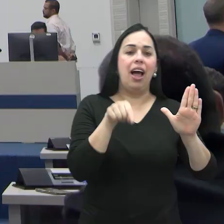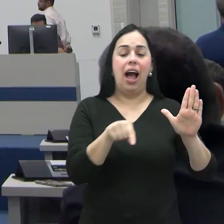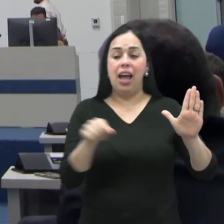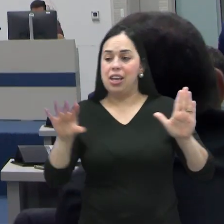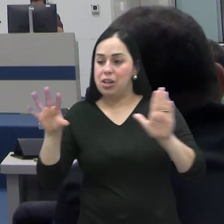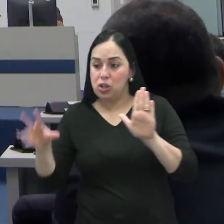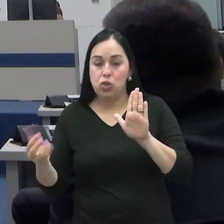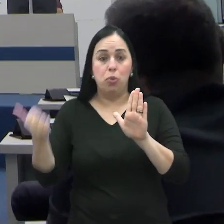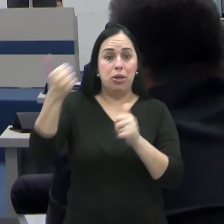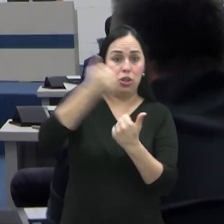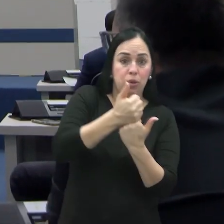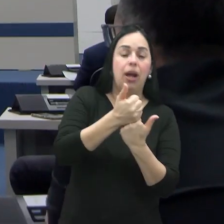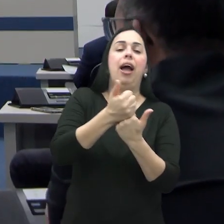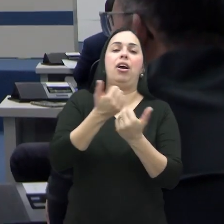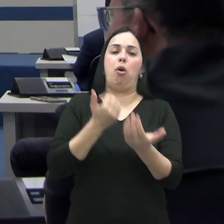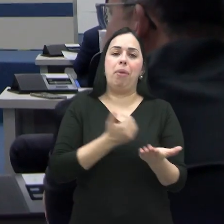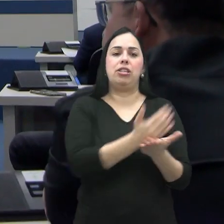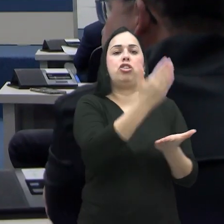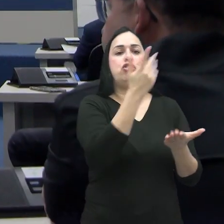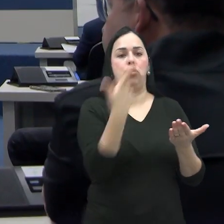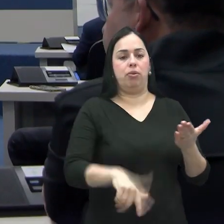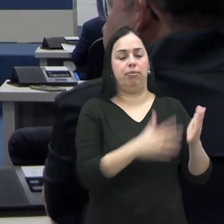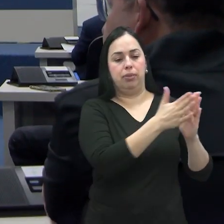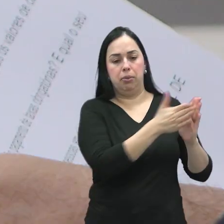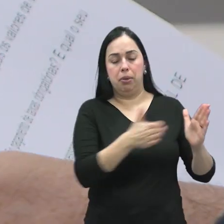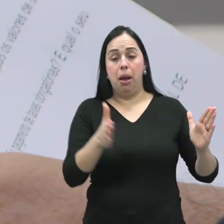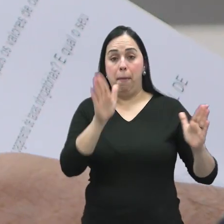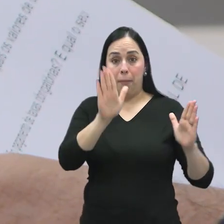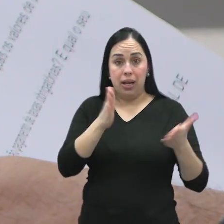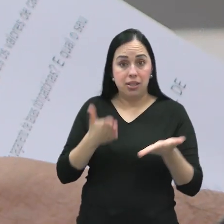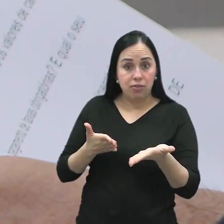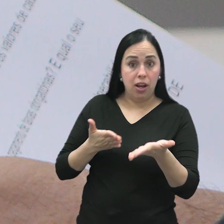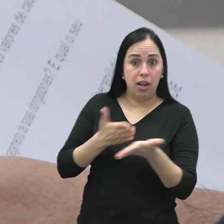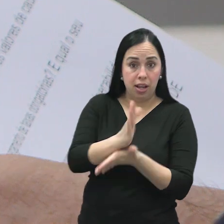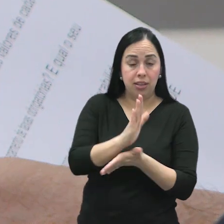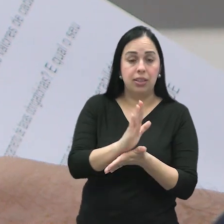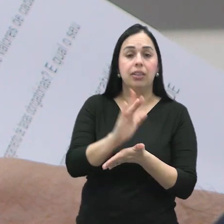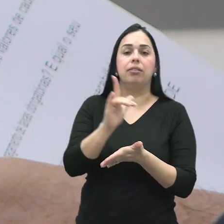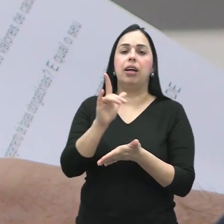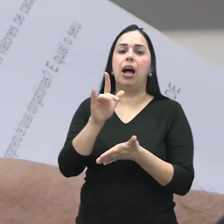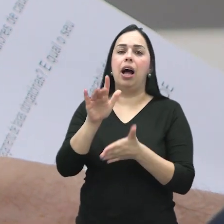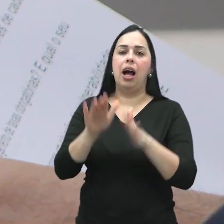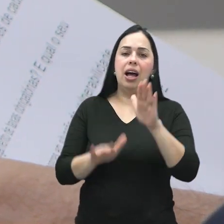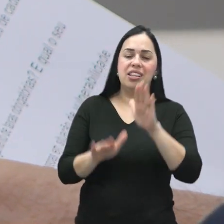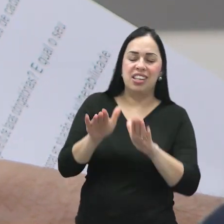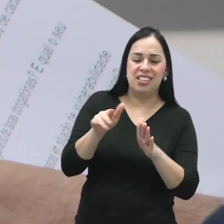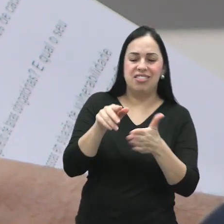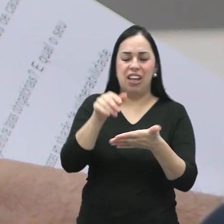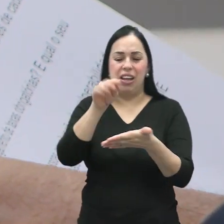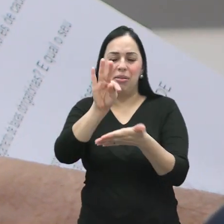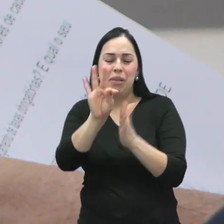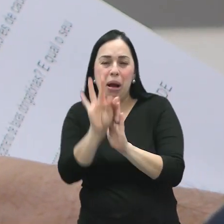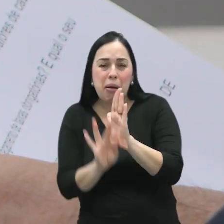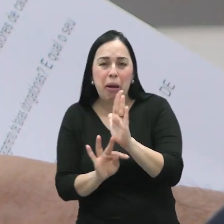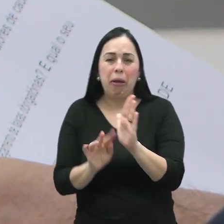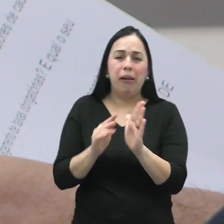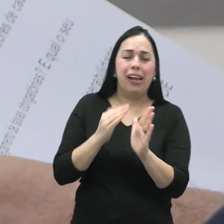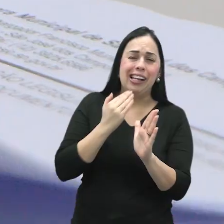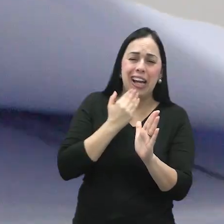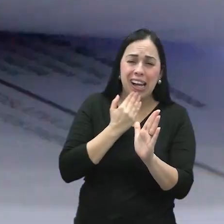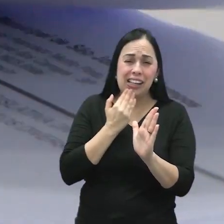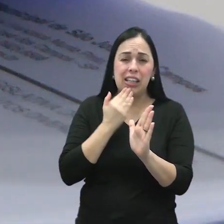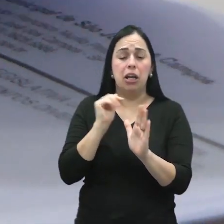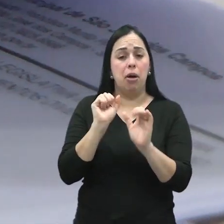prazo. Mas depois que um projeto é aprovado e existem algumas inconsistências ou pequenos erros na